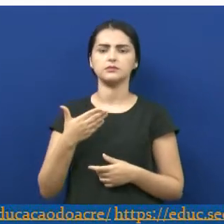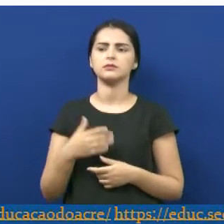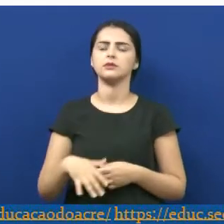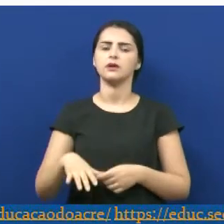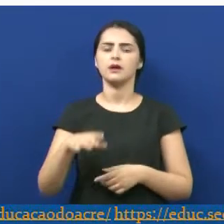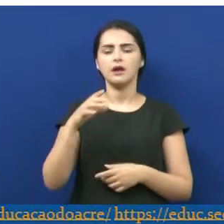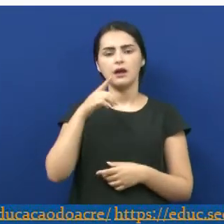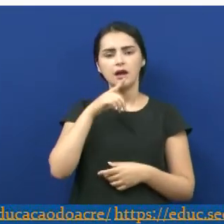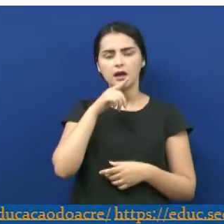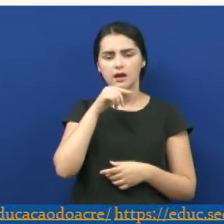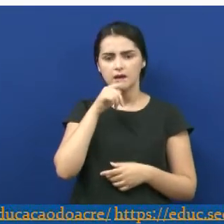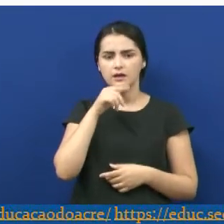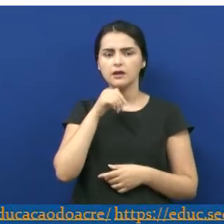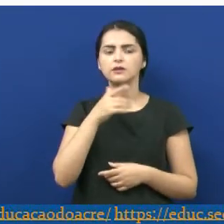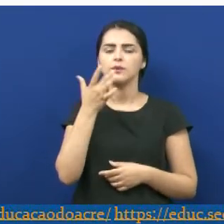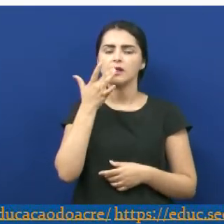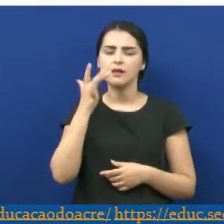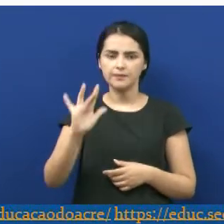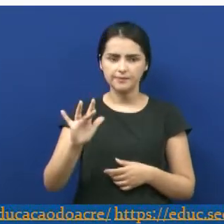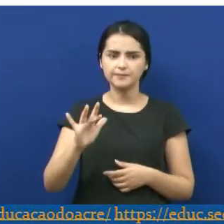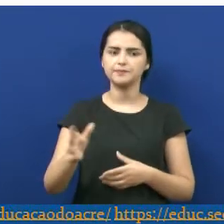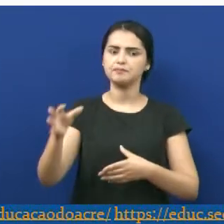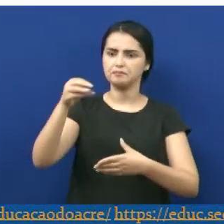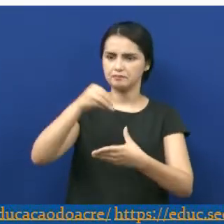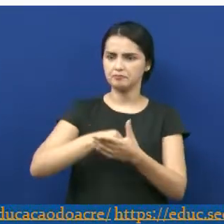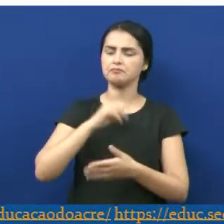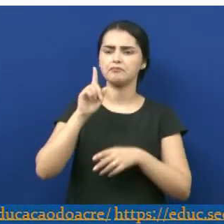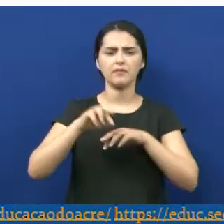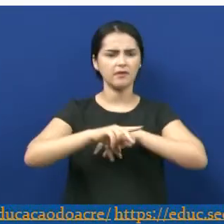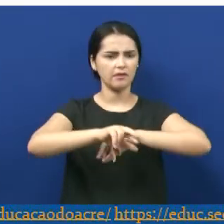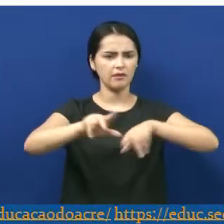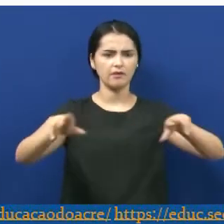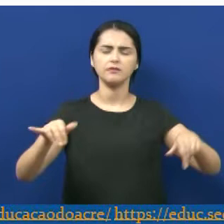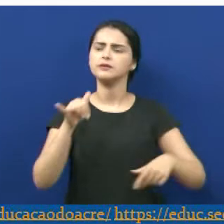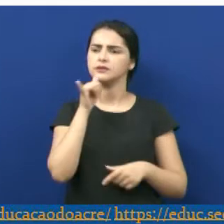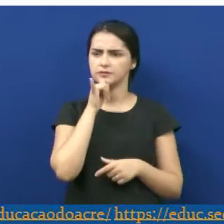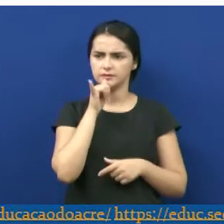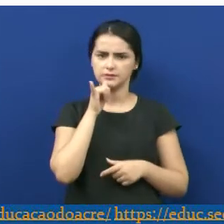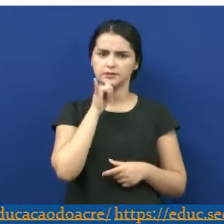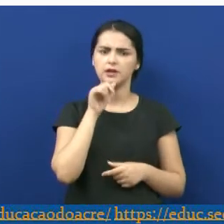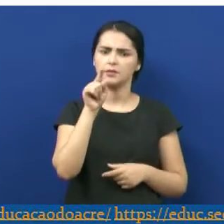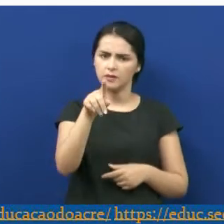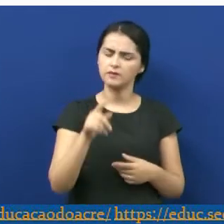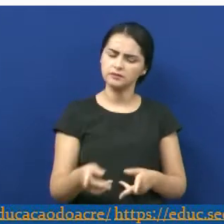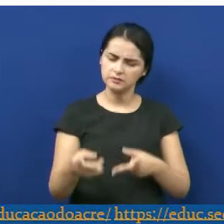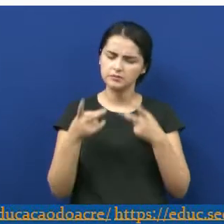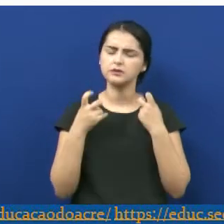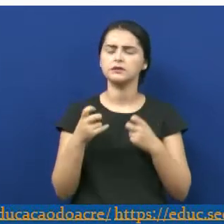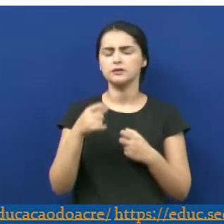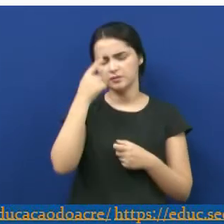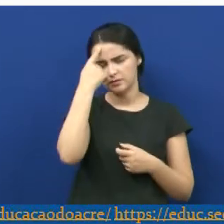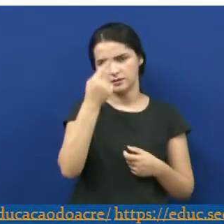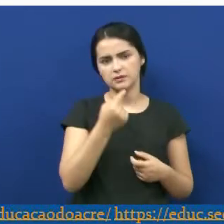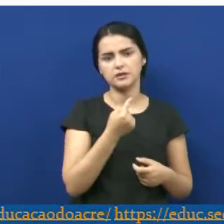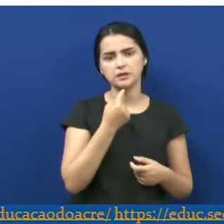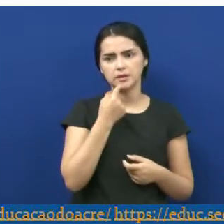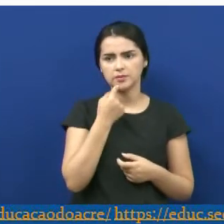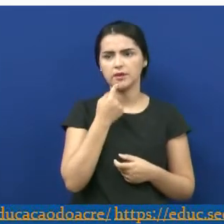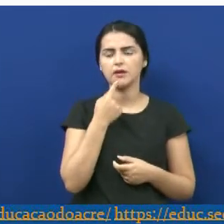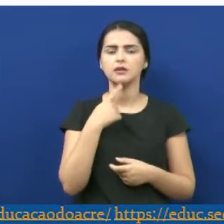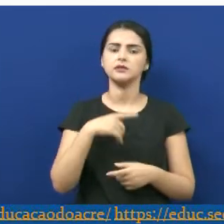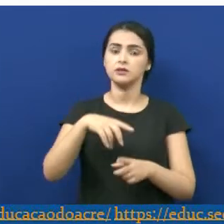água salgada, dentre outros exemplos. Eu trago aí para você observar nessa imagem, não é? Uma garrafa